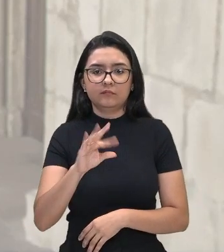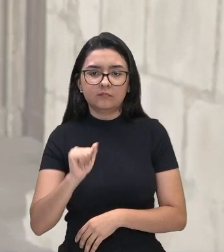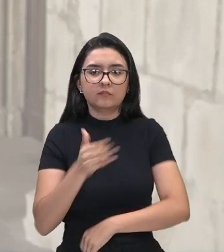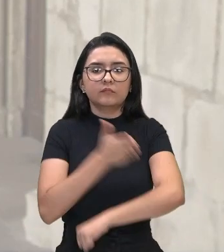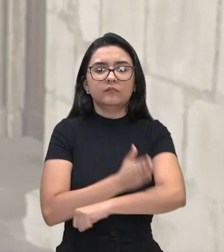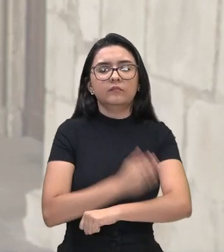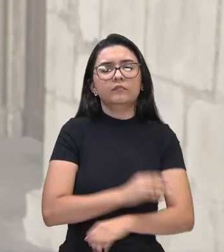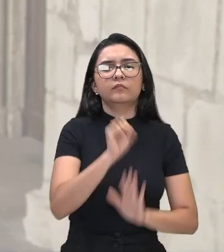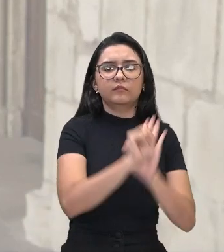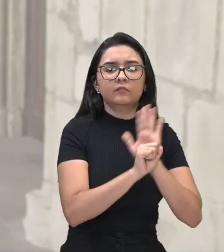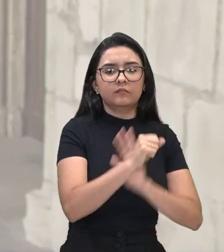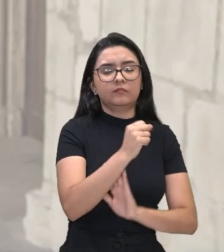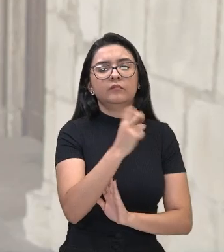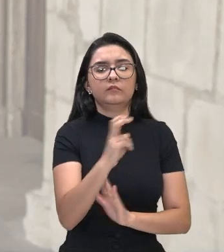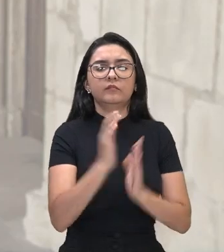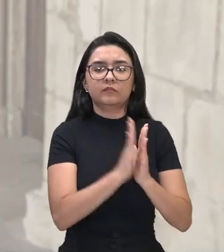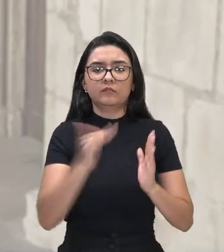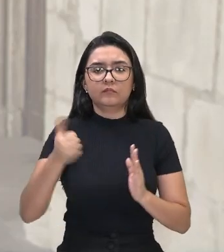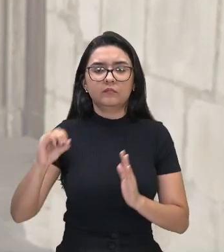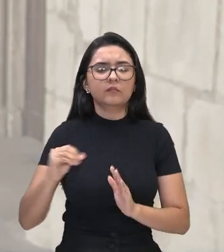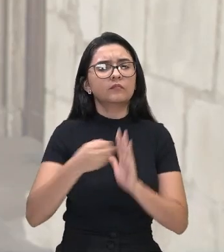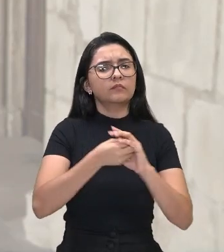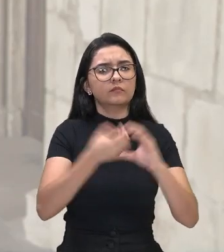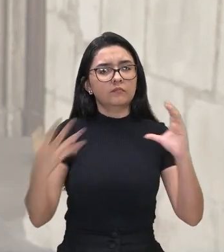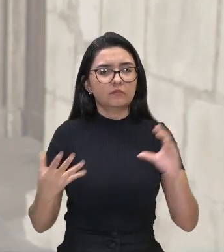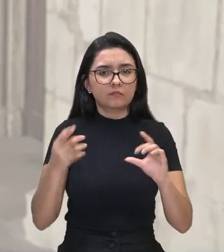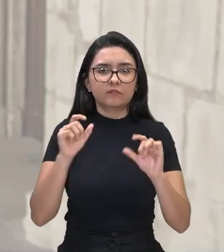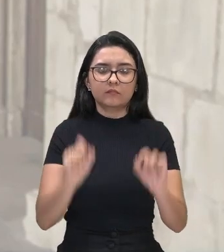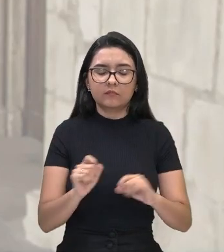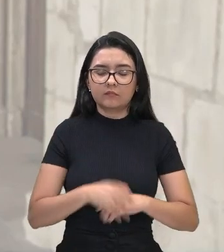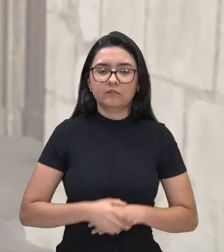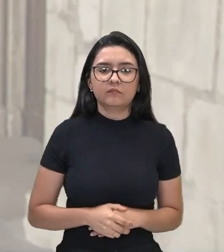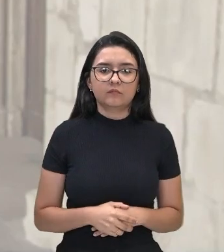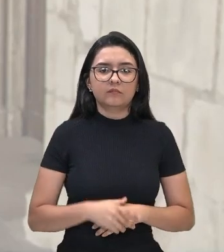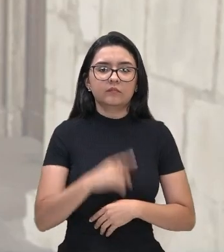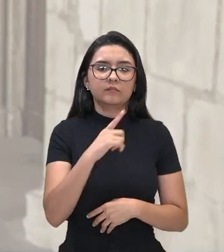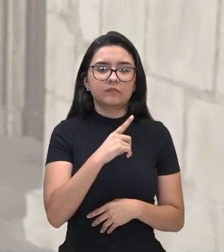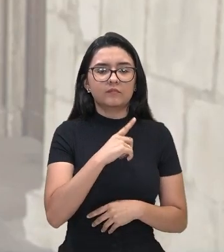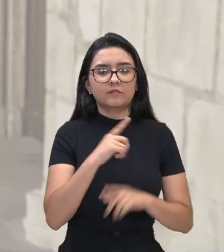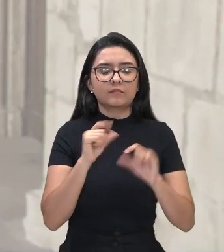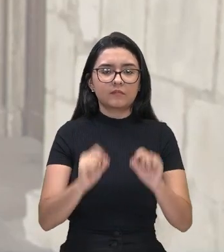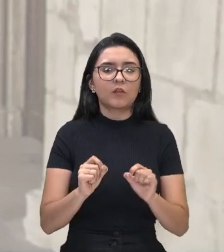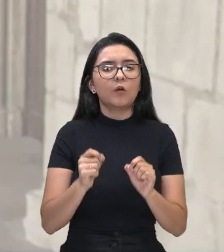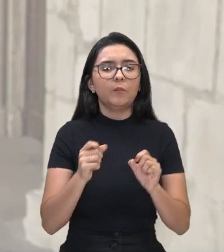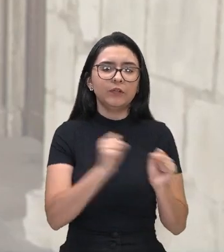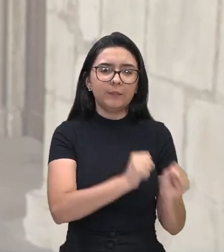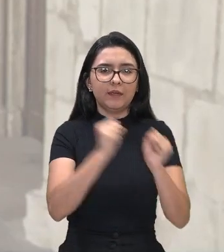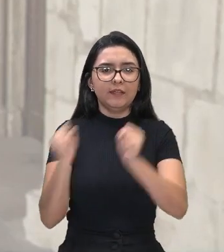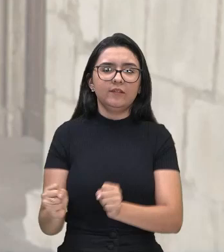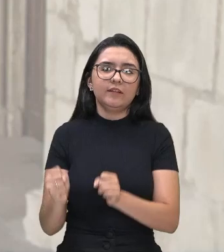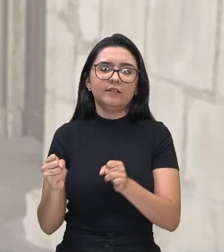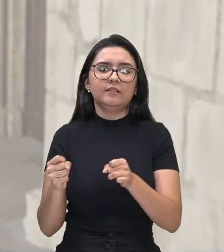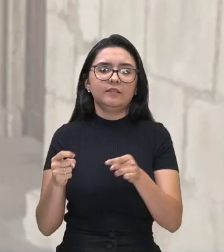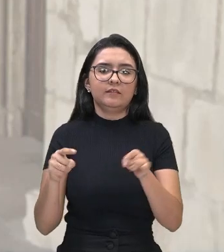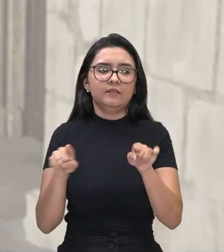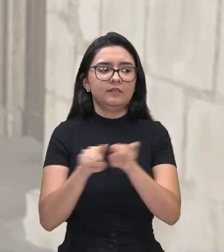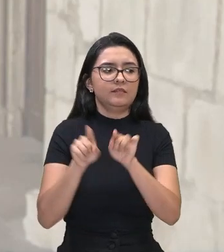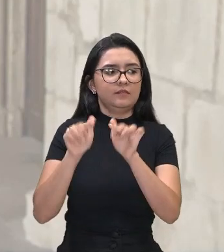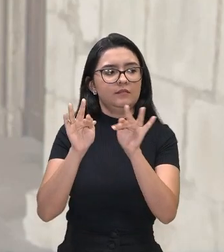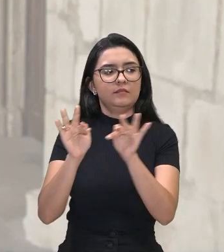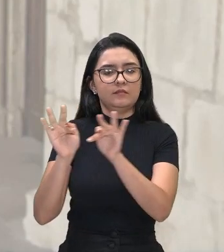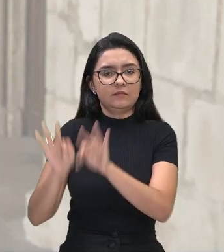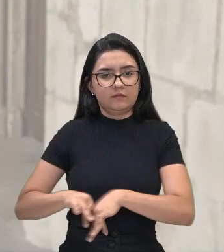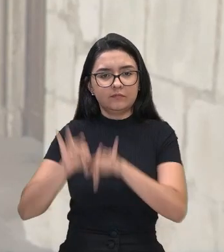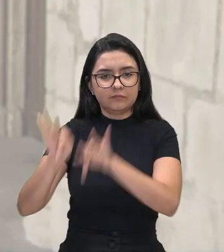ao século X, caracterizado, mais uma vez, pela descentralização do poder nos chamados feudos.